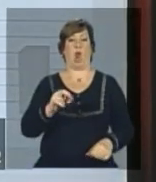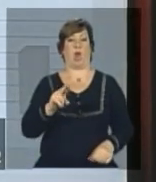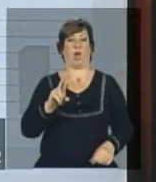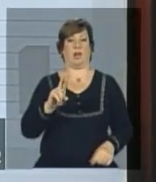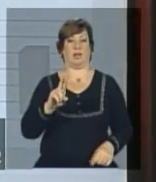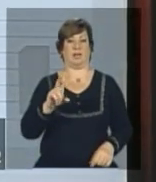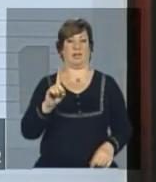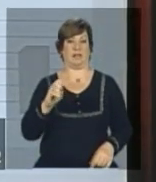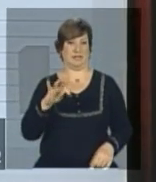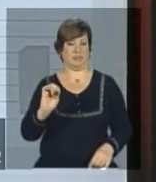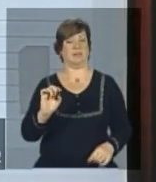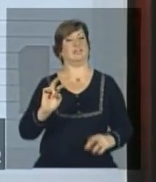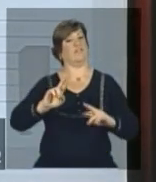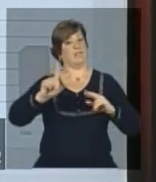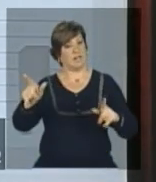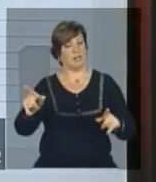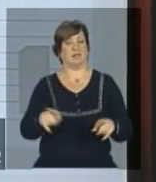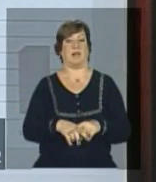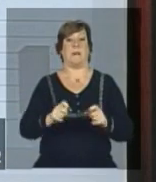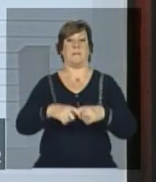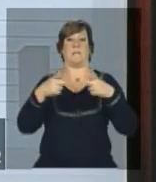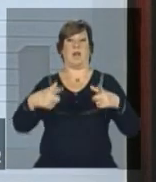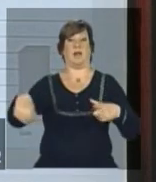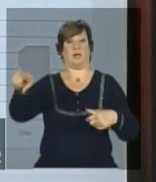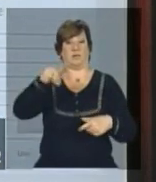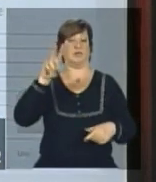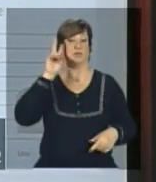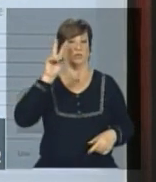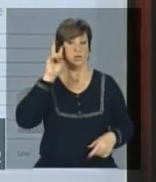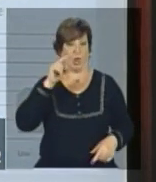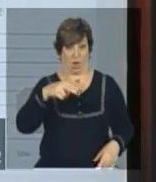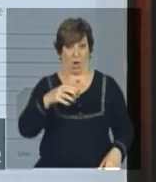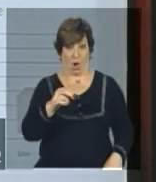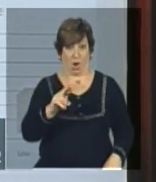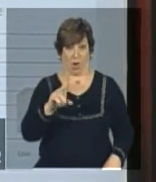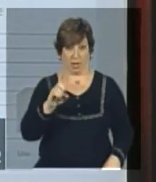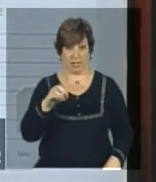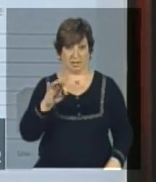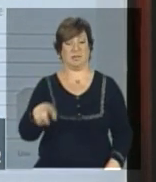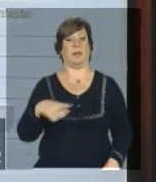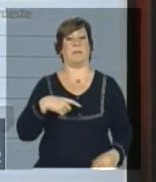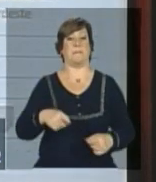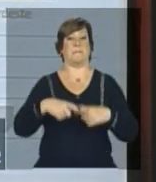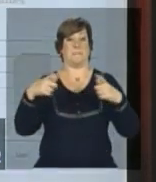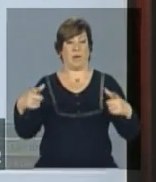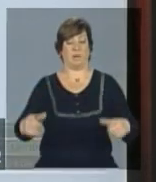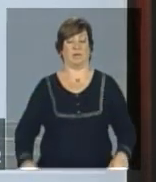nordeste. Na região nordeste, a maioria já está relacionado